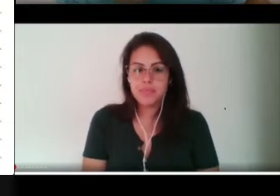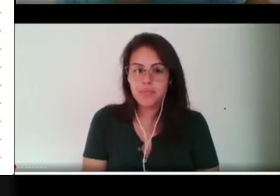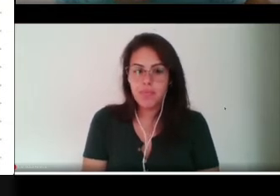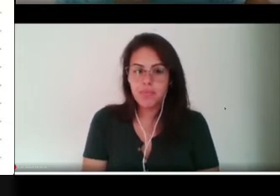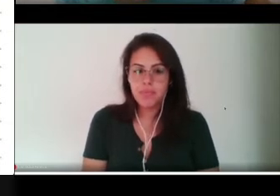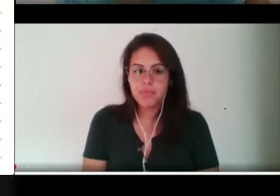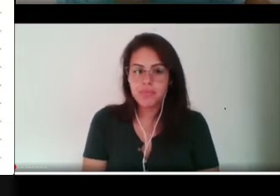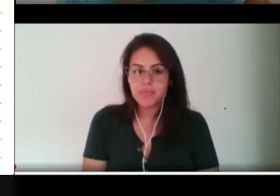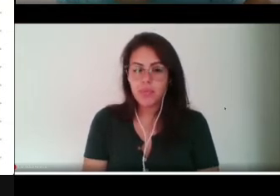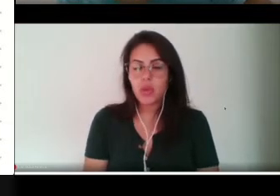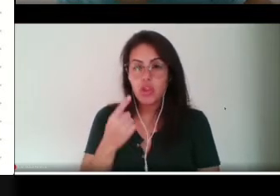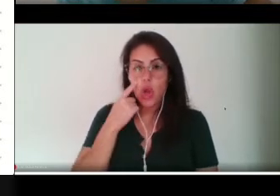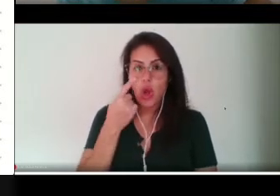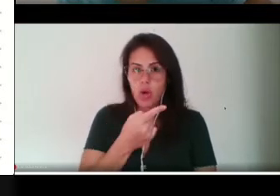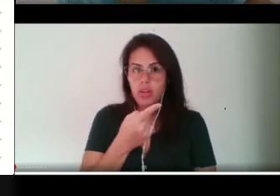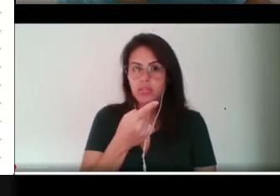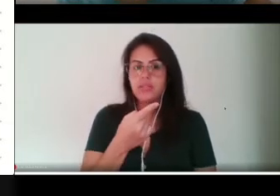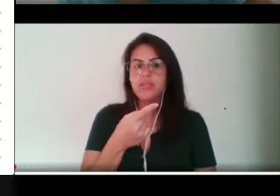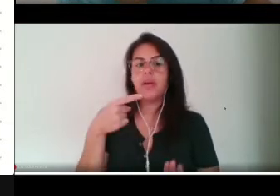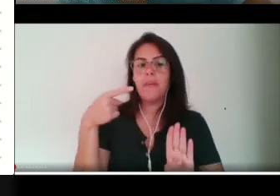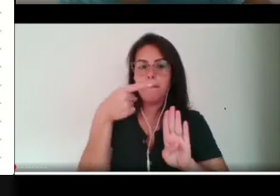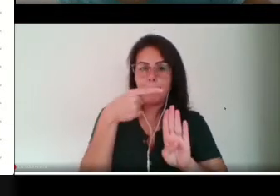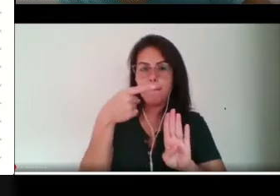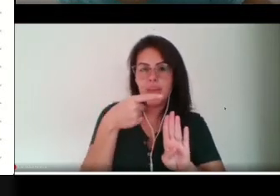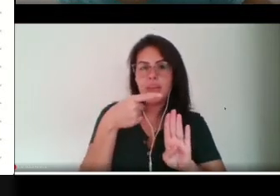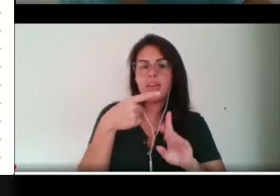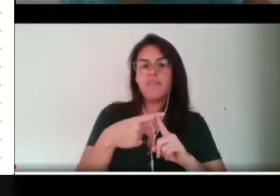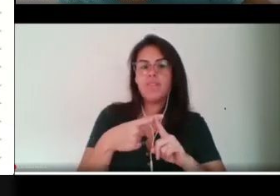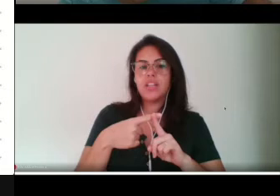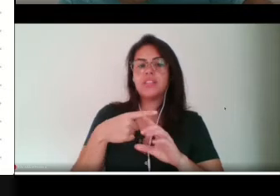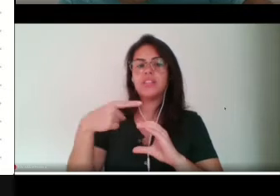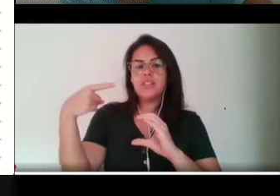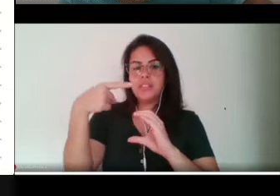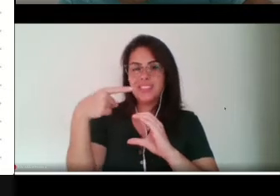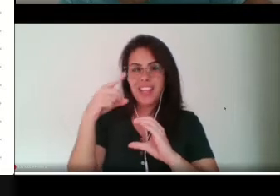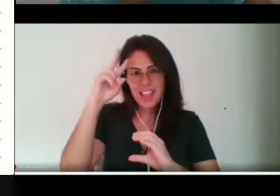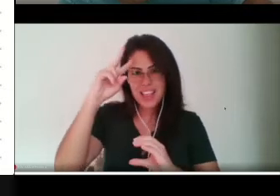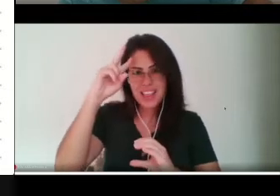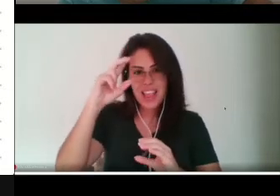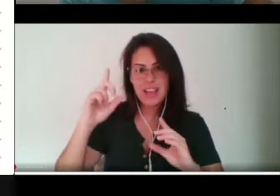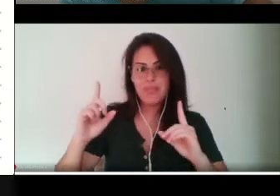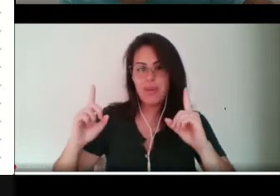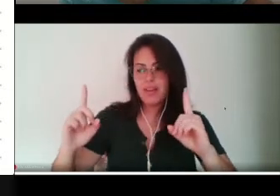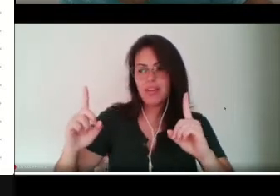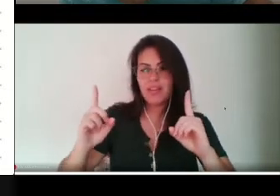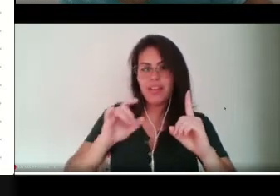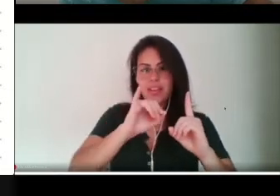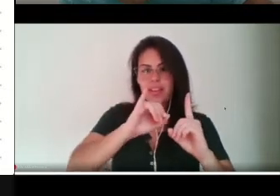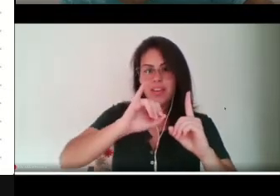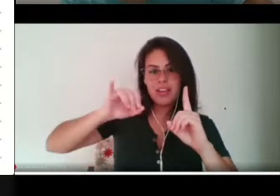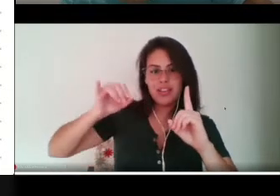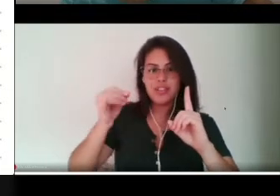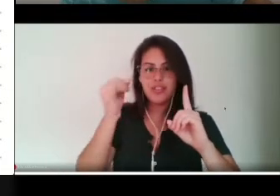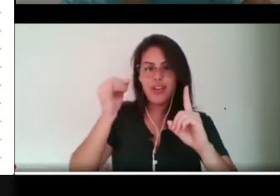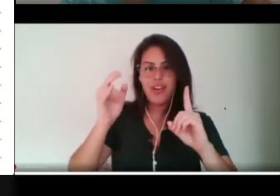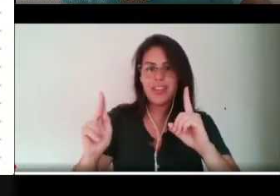vai ser aquela coisa gráfica que eu fiz, né? I, J,